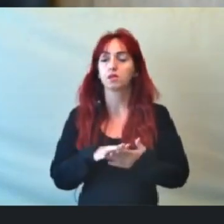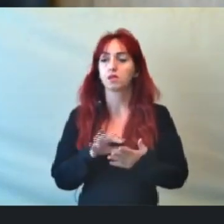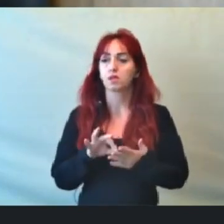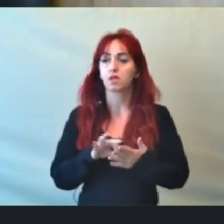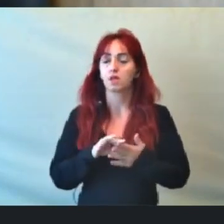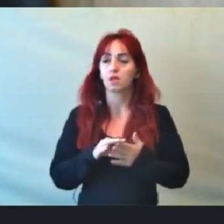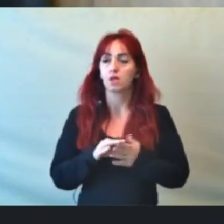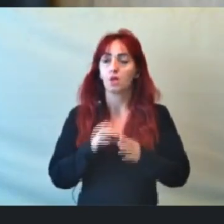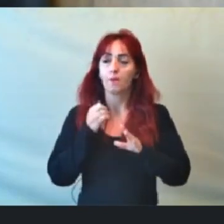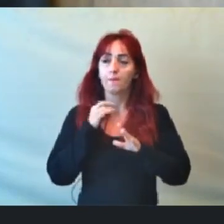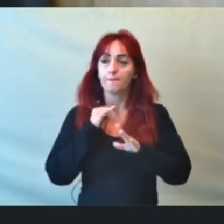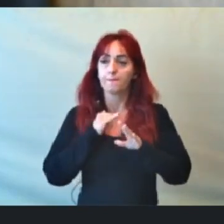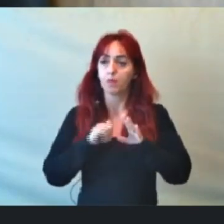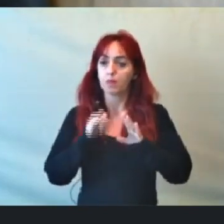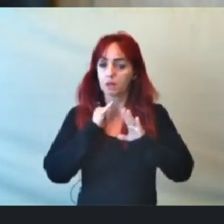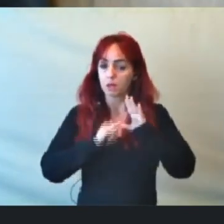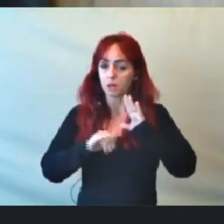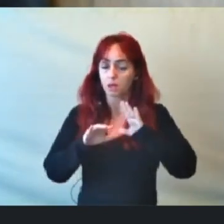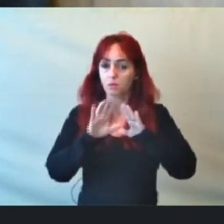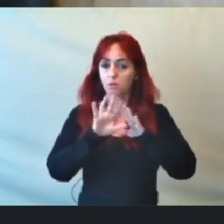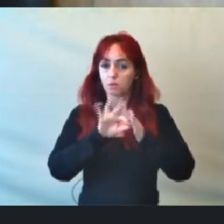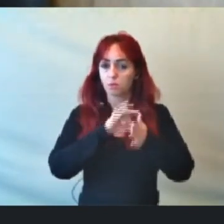periódico internacional sobre isso.